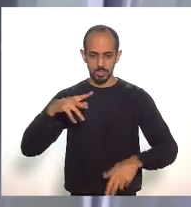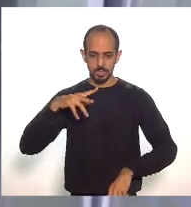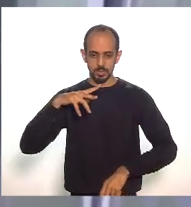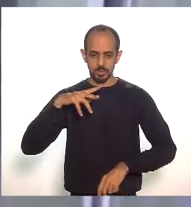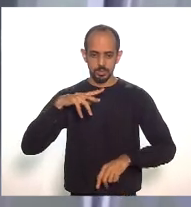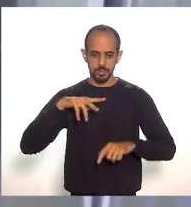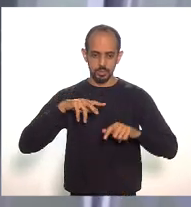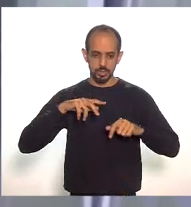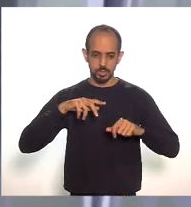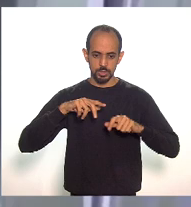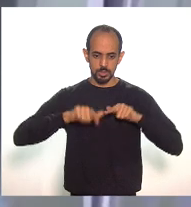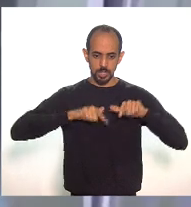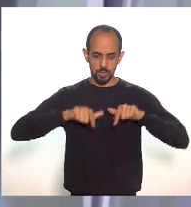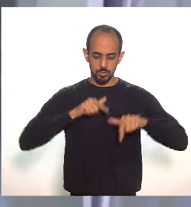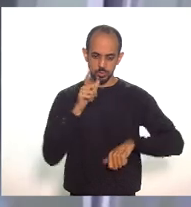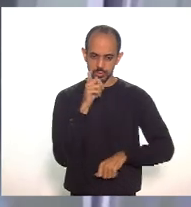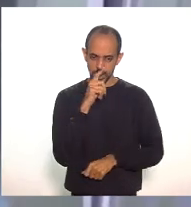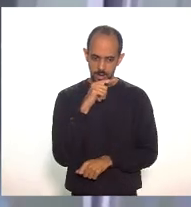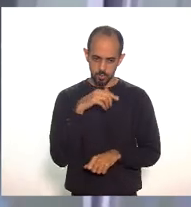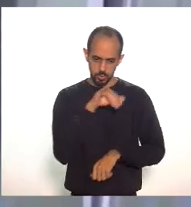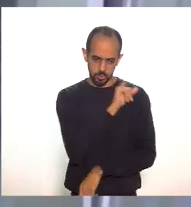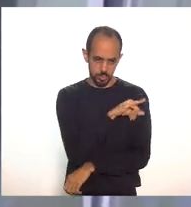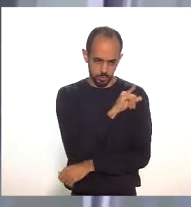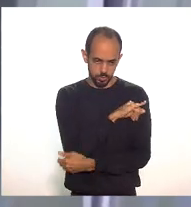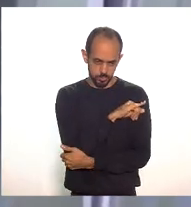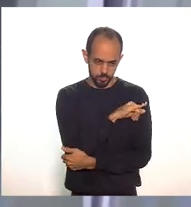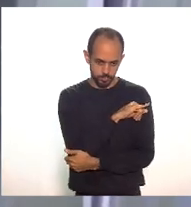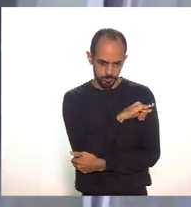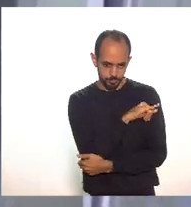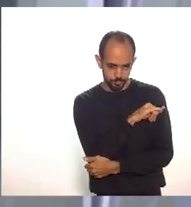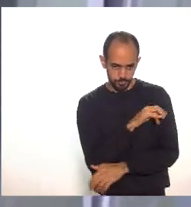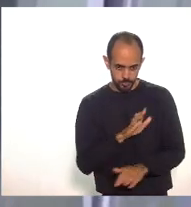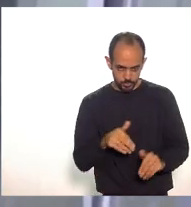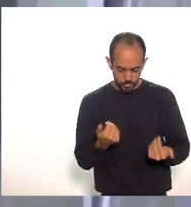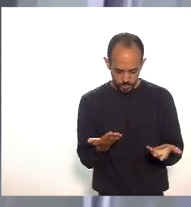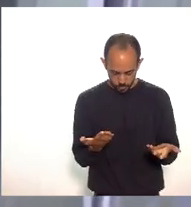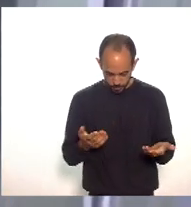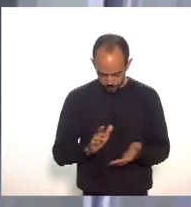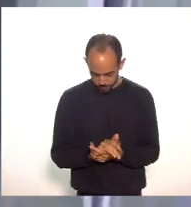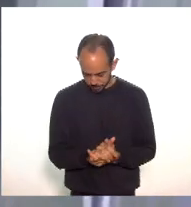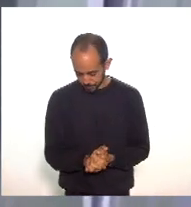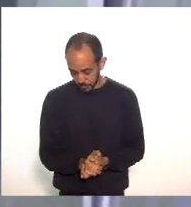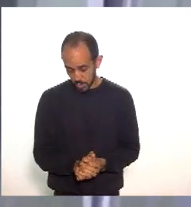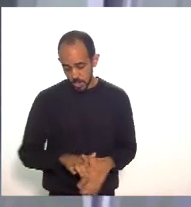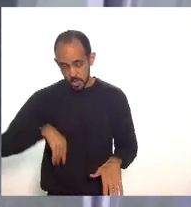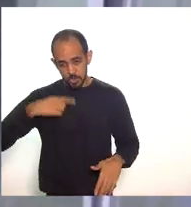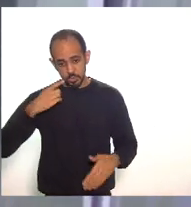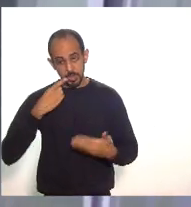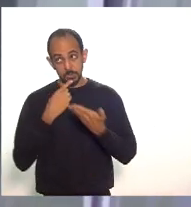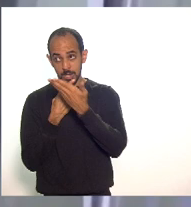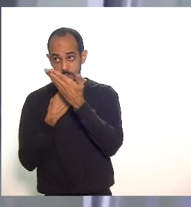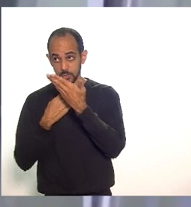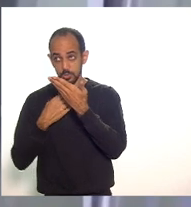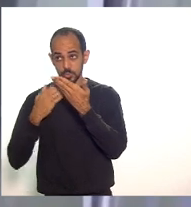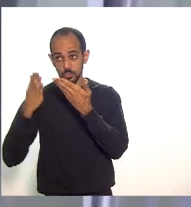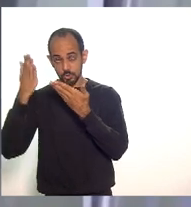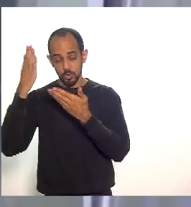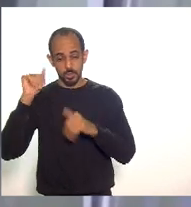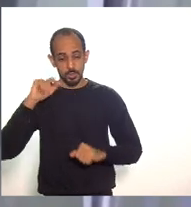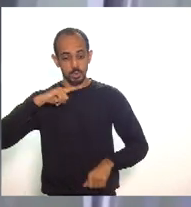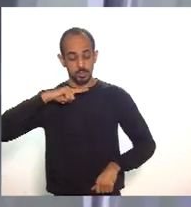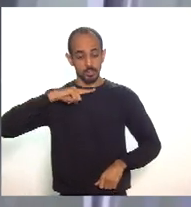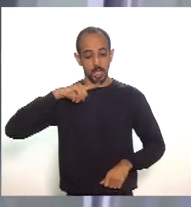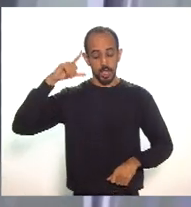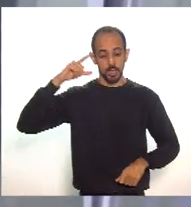distribuição de água no Rio de Janeiro e deputado André Ceciliano é uma transferência tem uma tese que